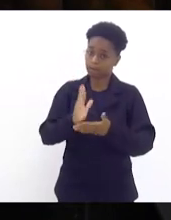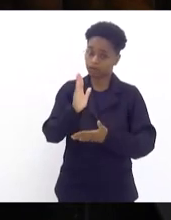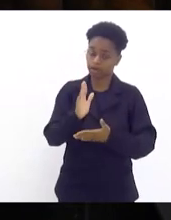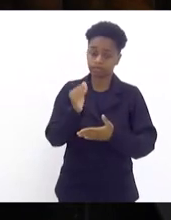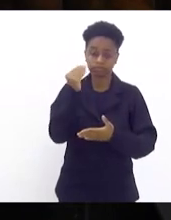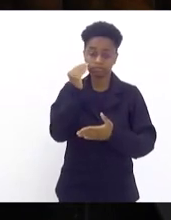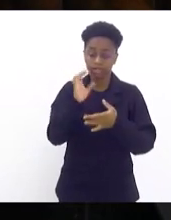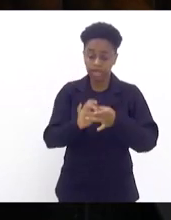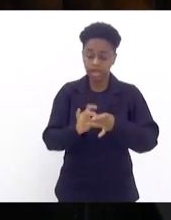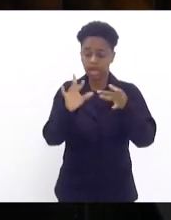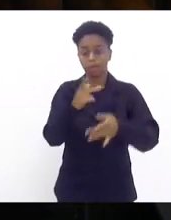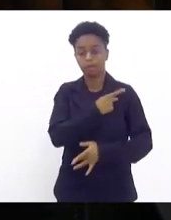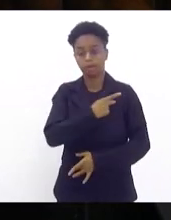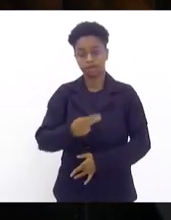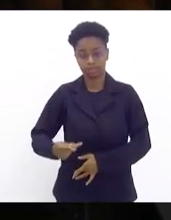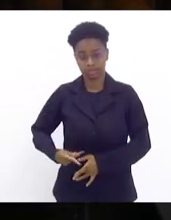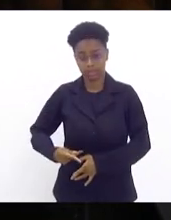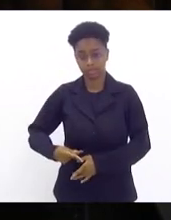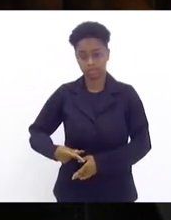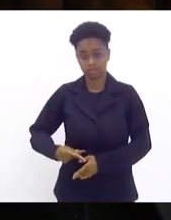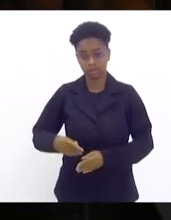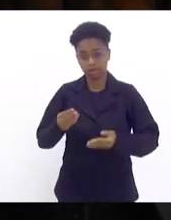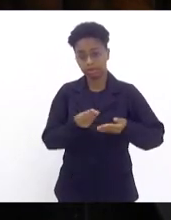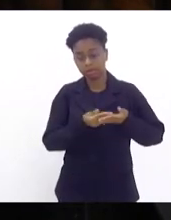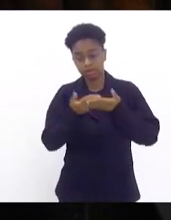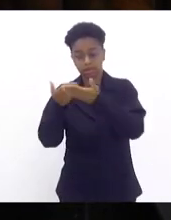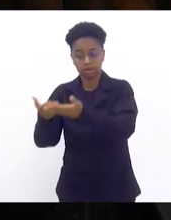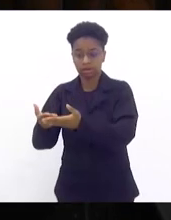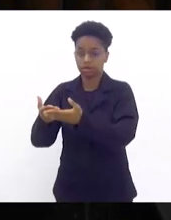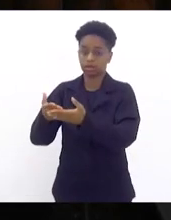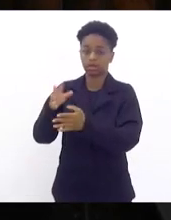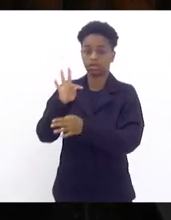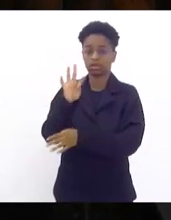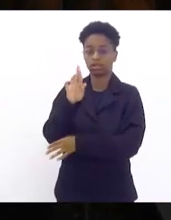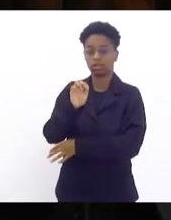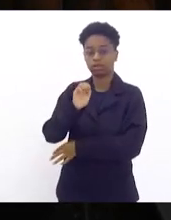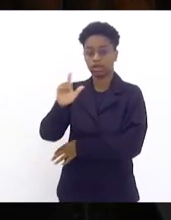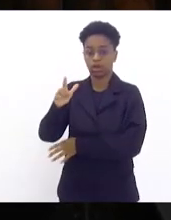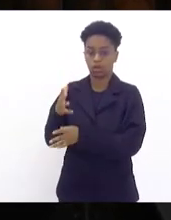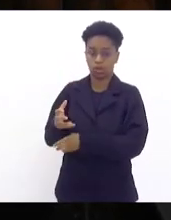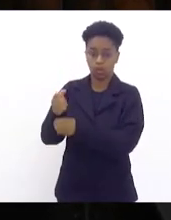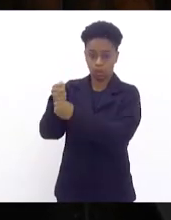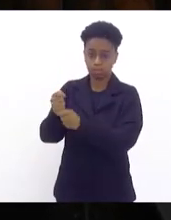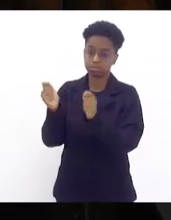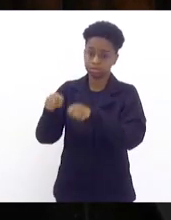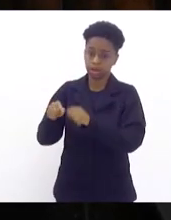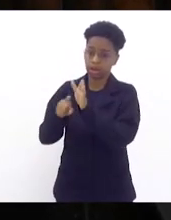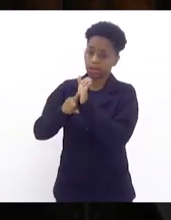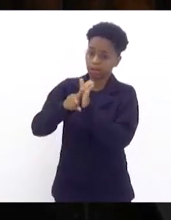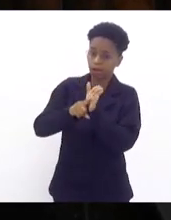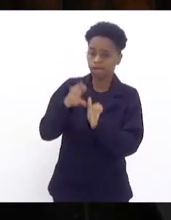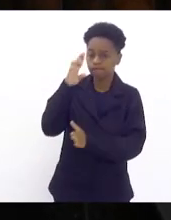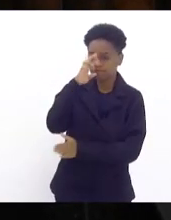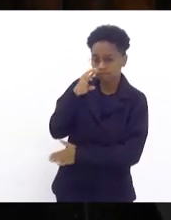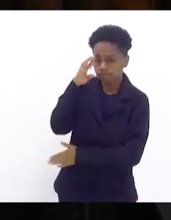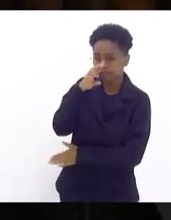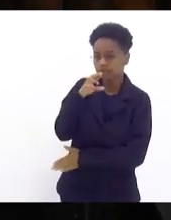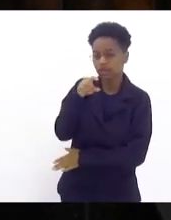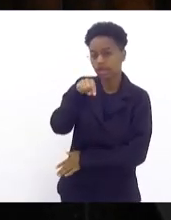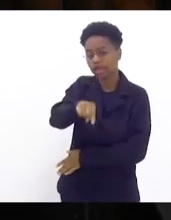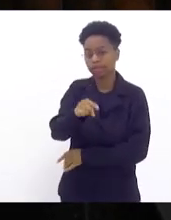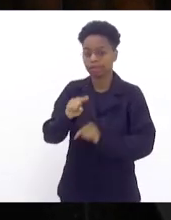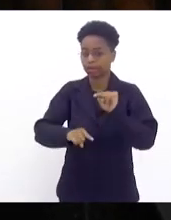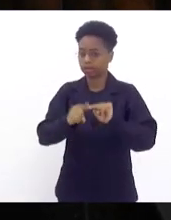presidente encaminhar ao Tribunal de Contas para auditar aquele objeto